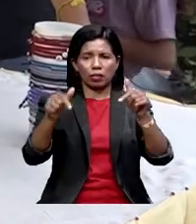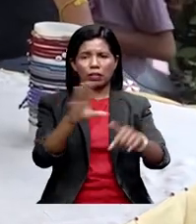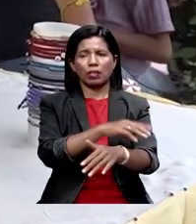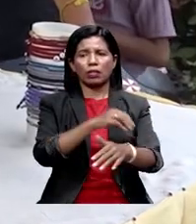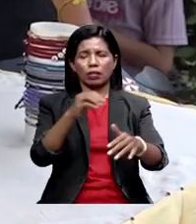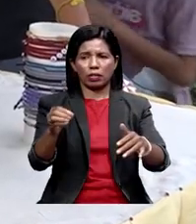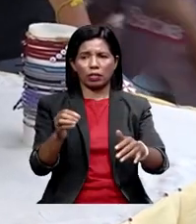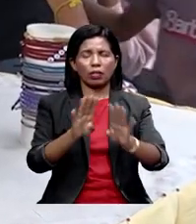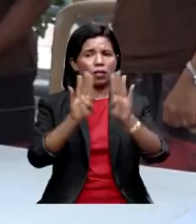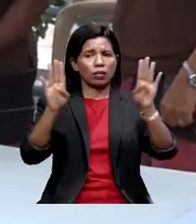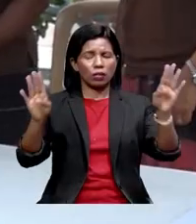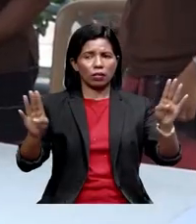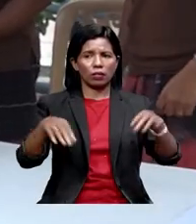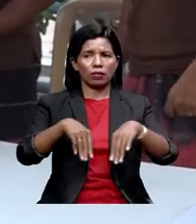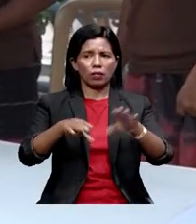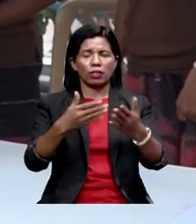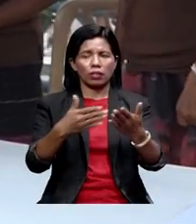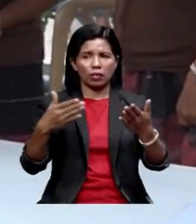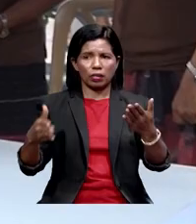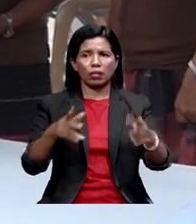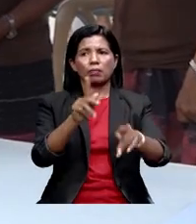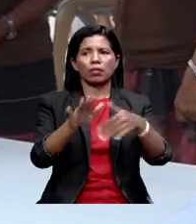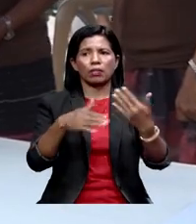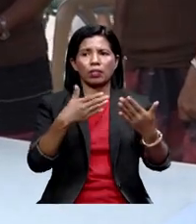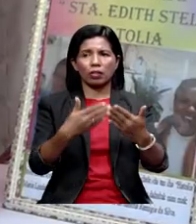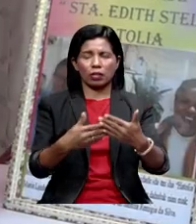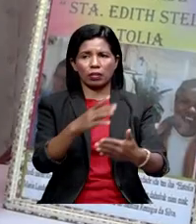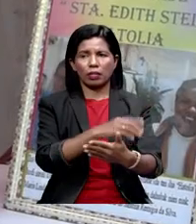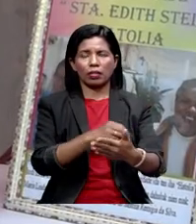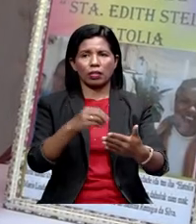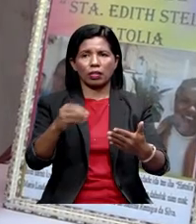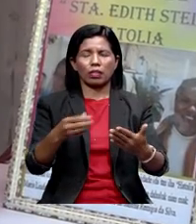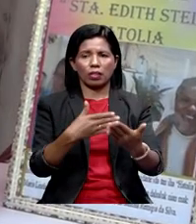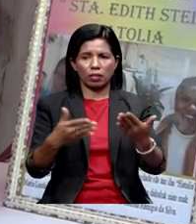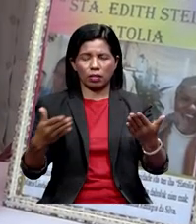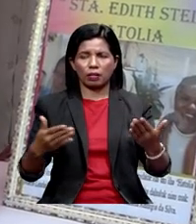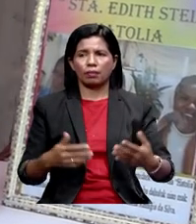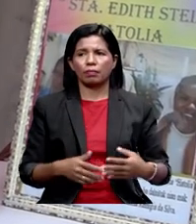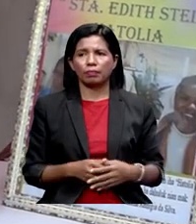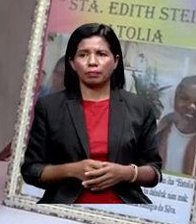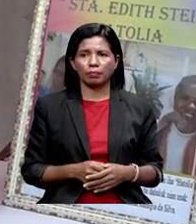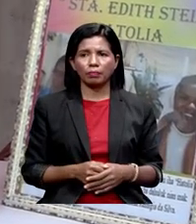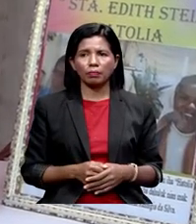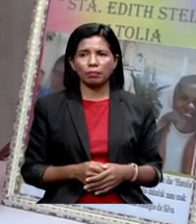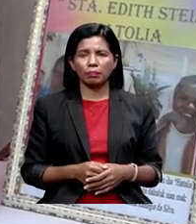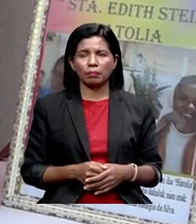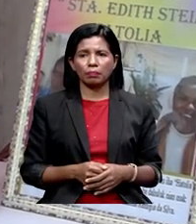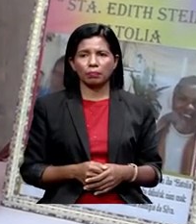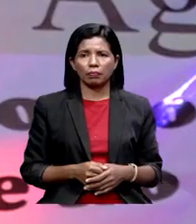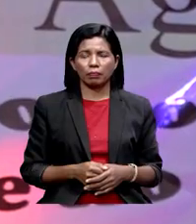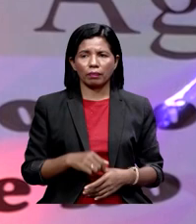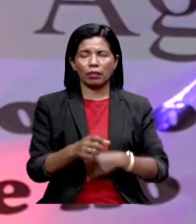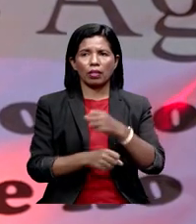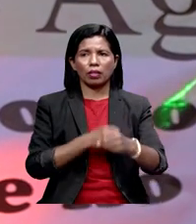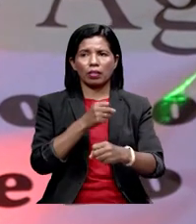refere Moslo que exposição onde promove comunidade criativa Sirania Produto. Final Limanulu, me